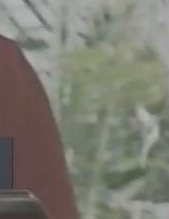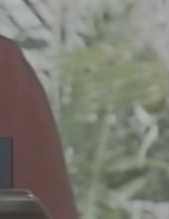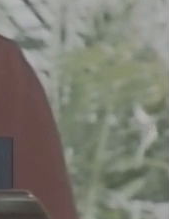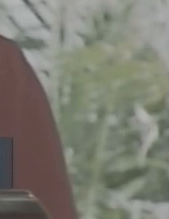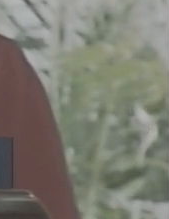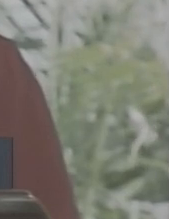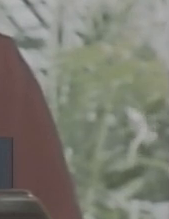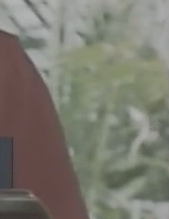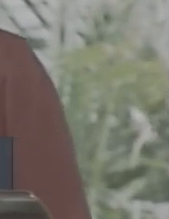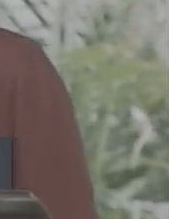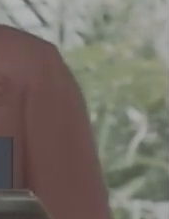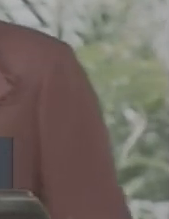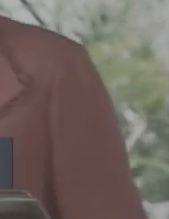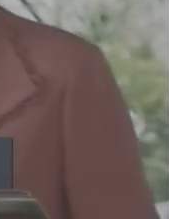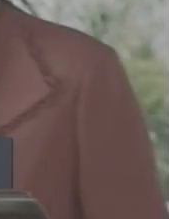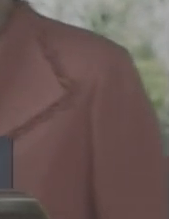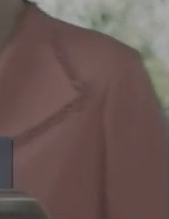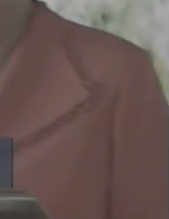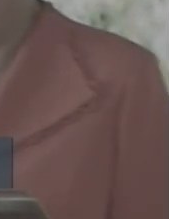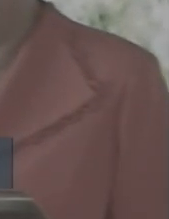à toutes les autres nationalités.